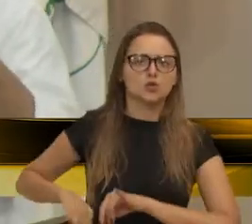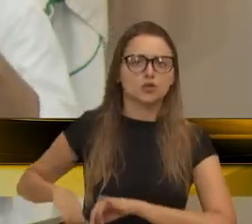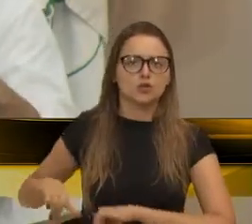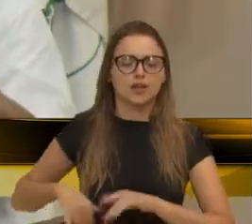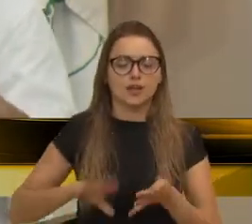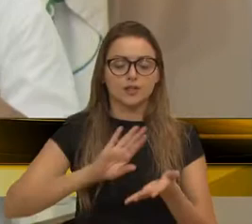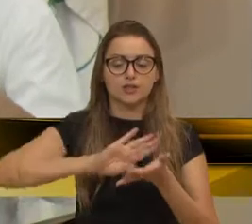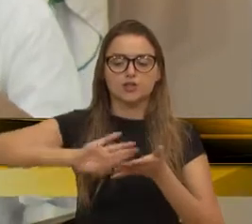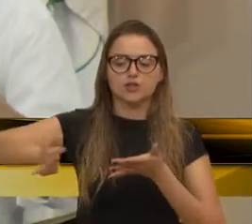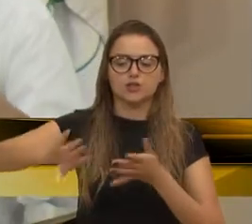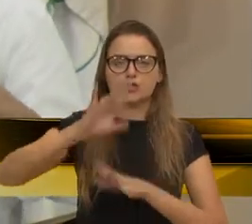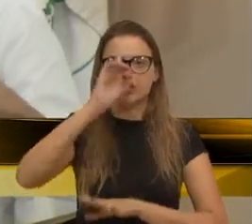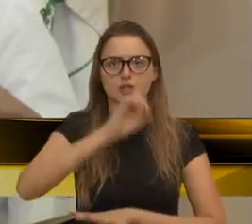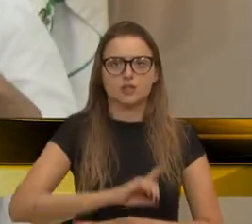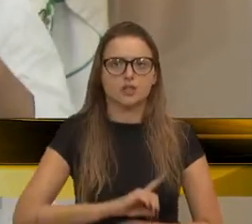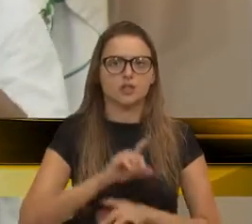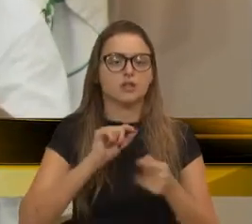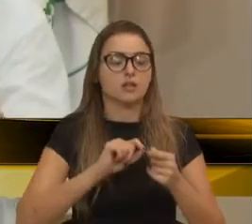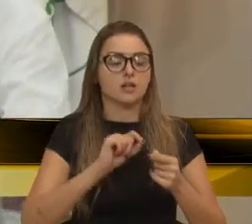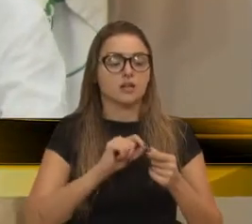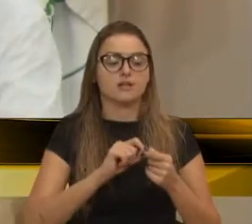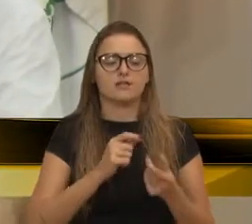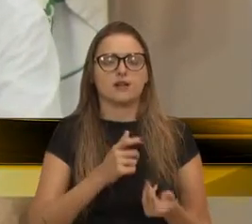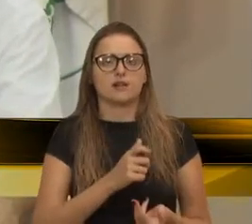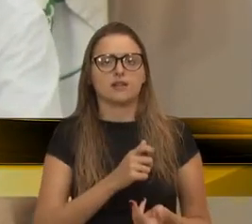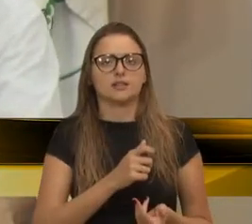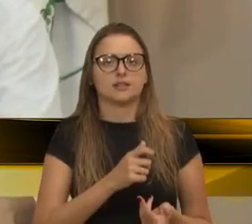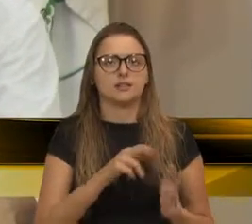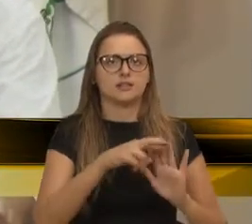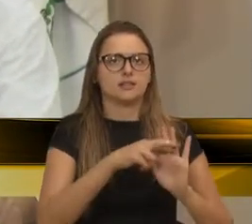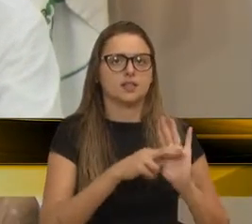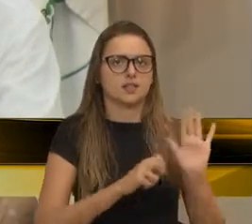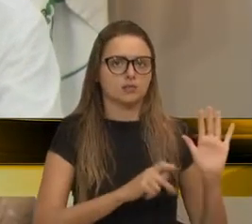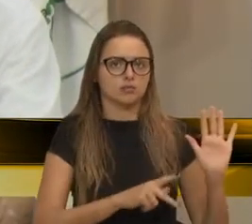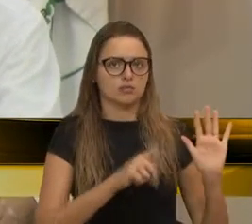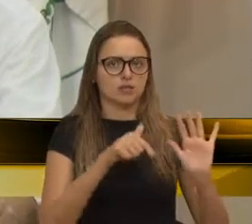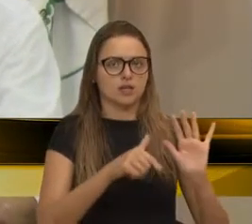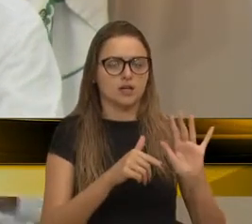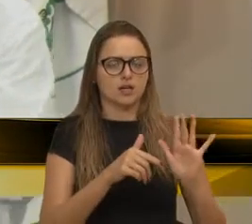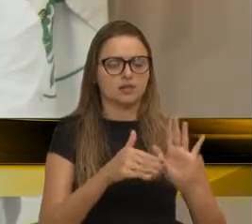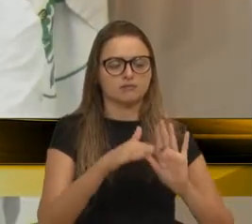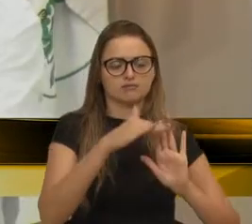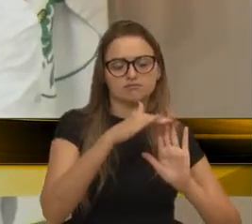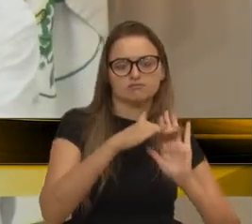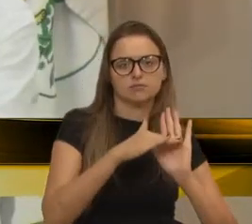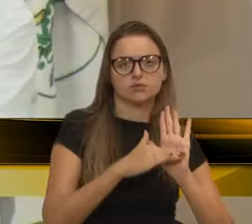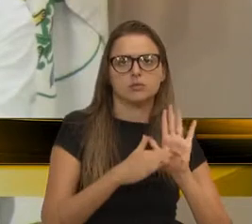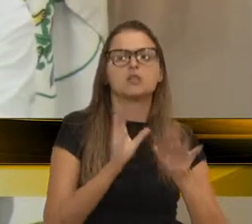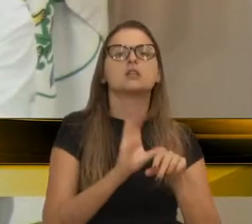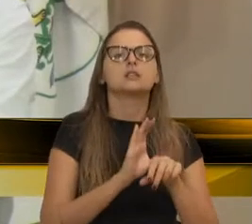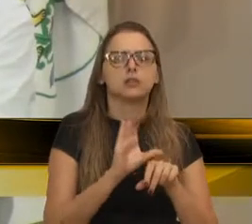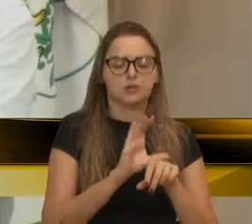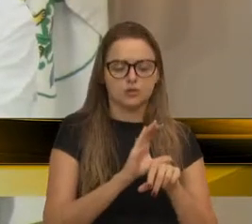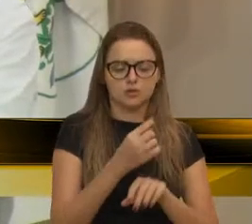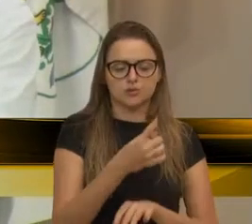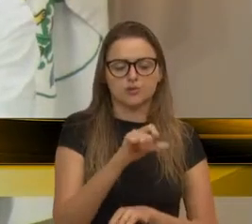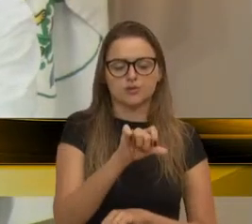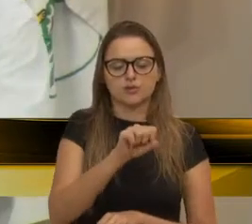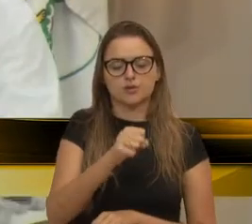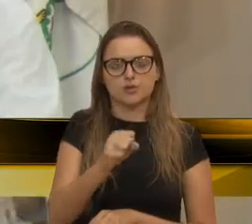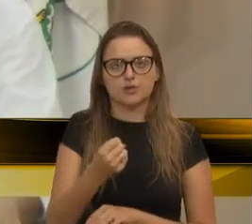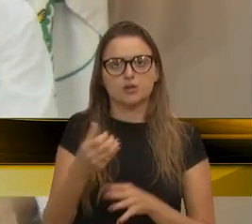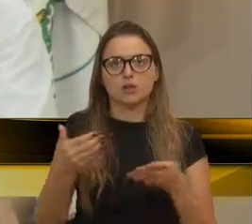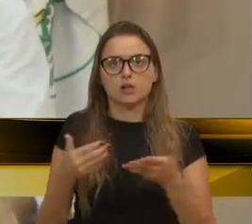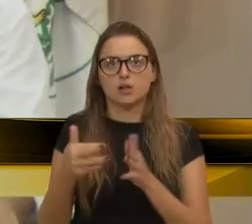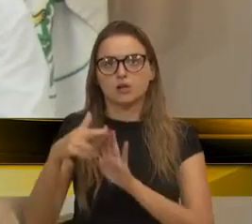com que a nossa Previdência passe de um sistema solidário constituído lá na Constituição Federal de 88 para um